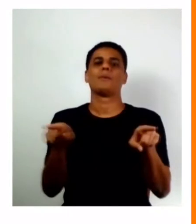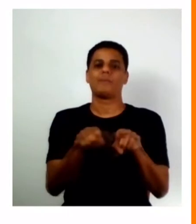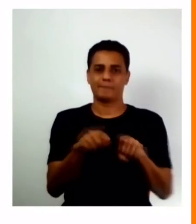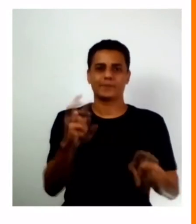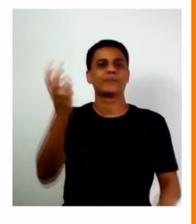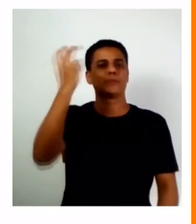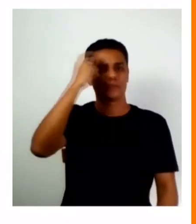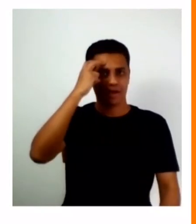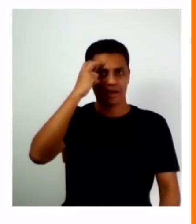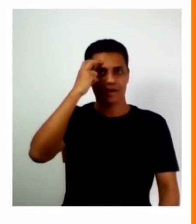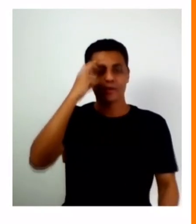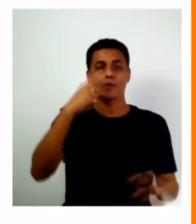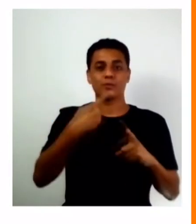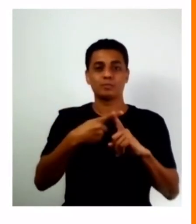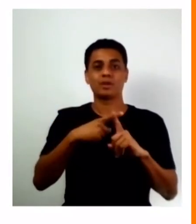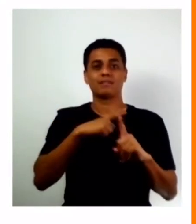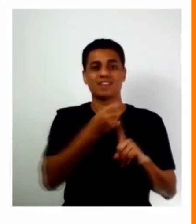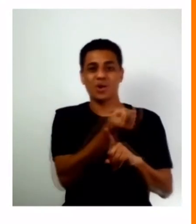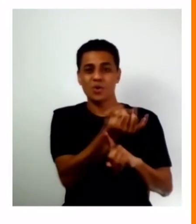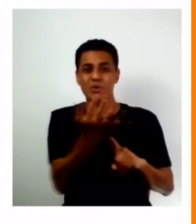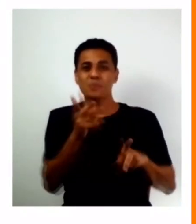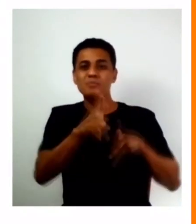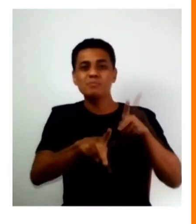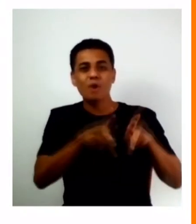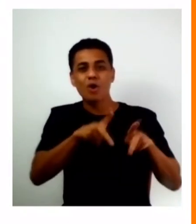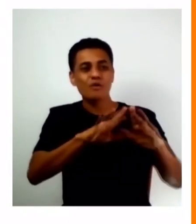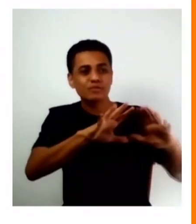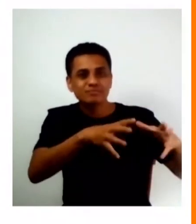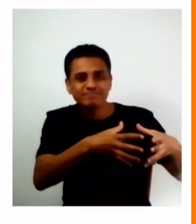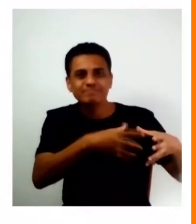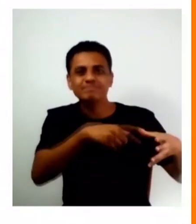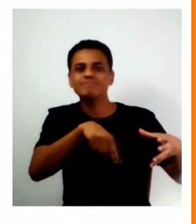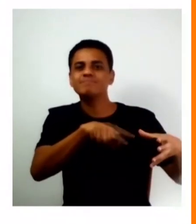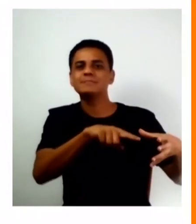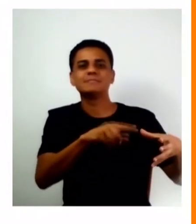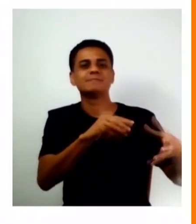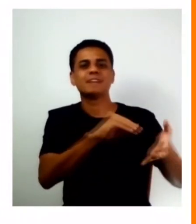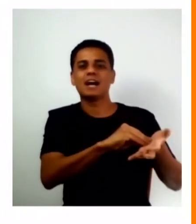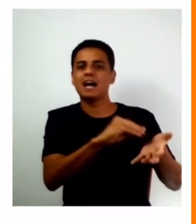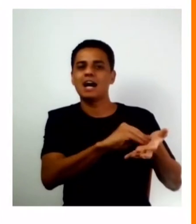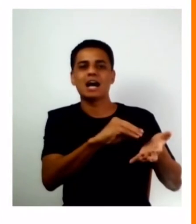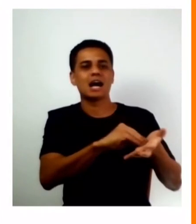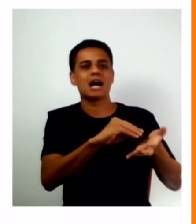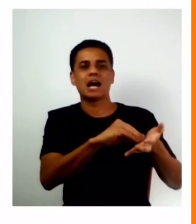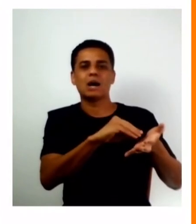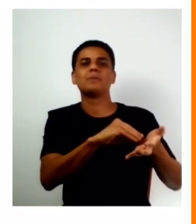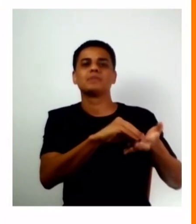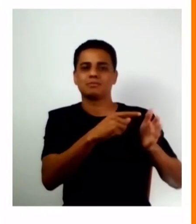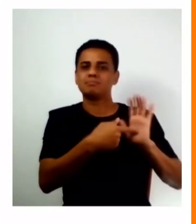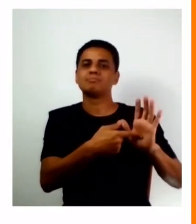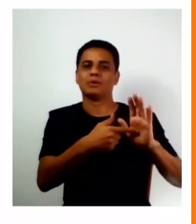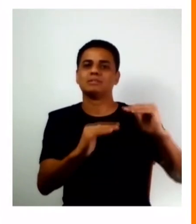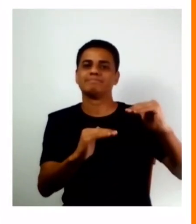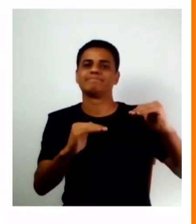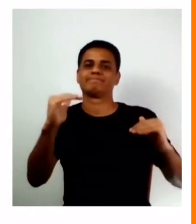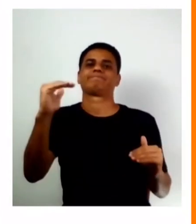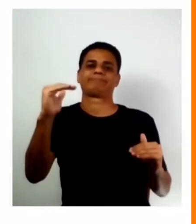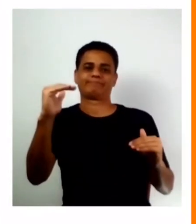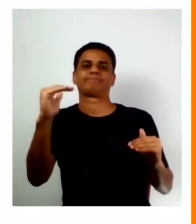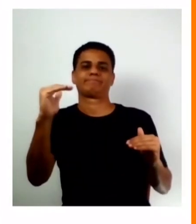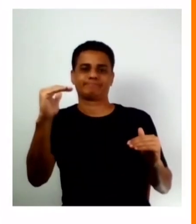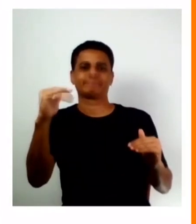desfavorecidas que han visto que esta crise ainda lhes colocam com mais desventaja.